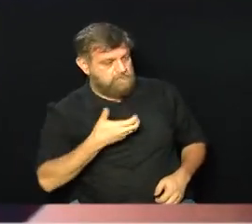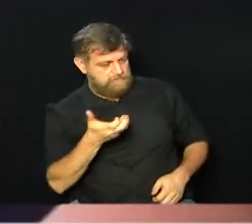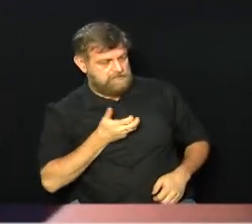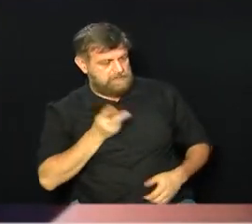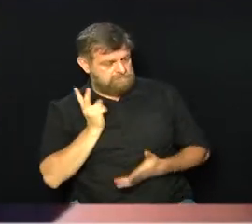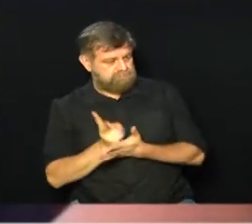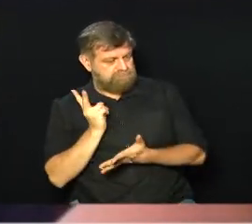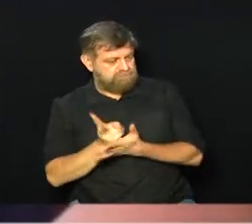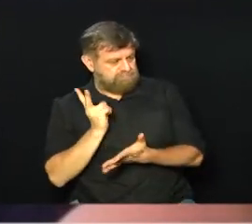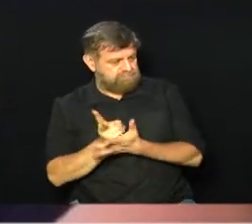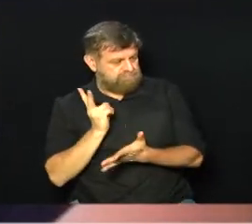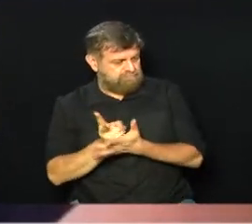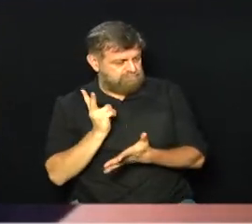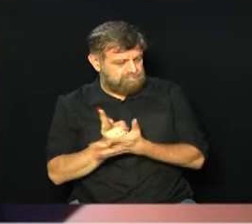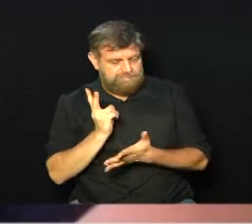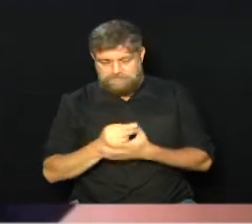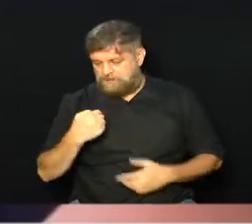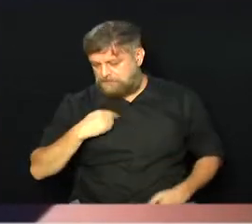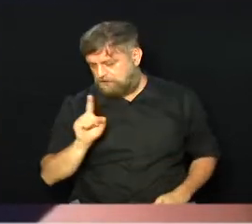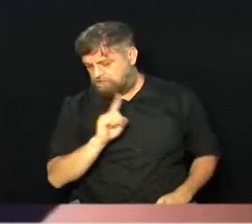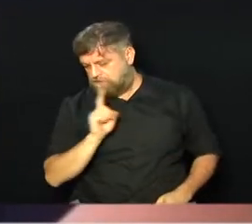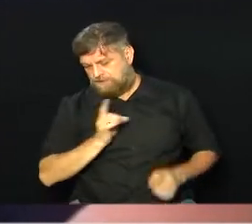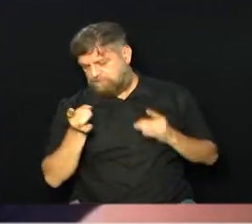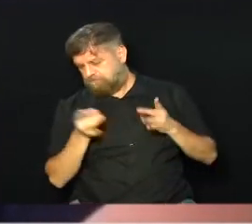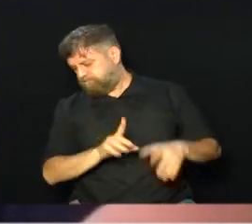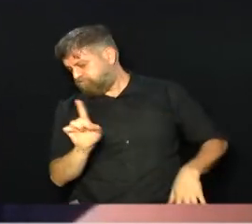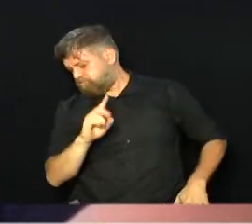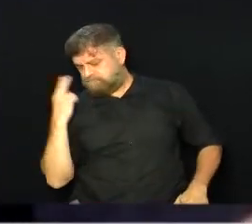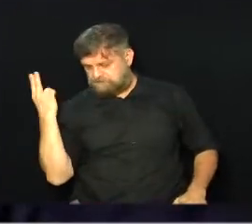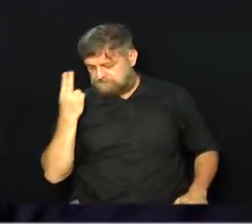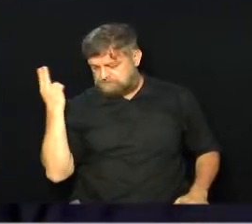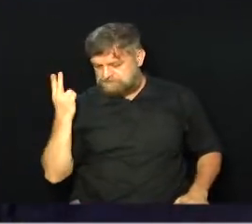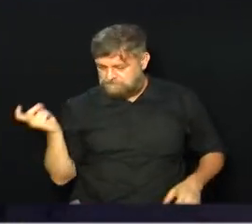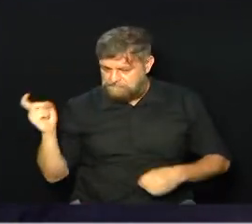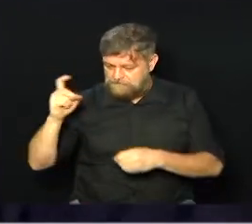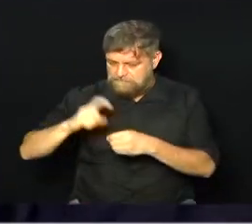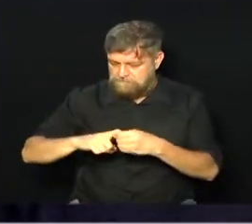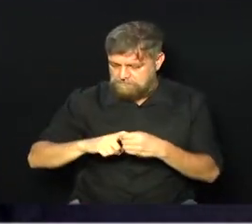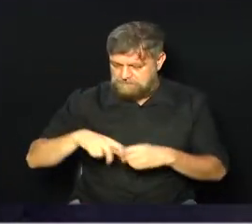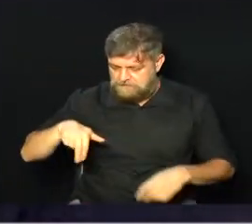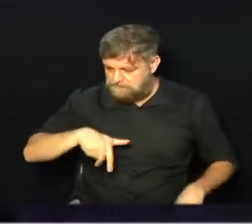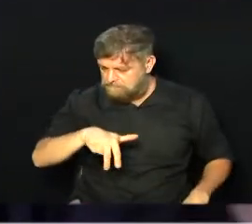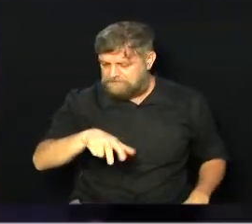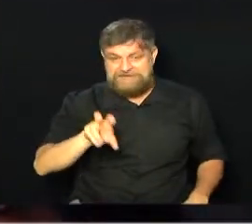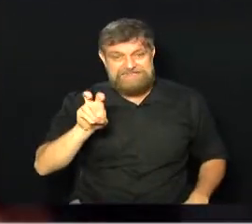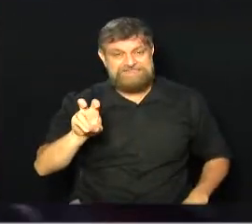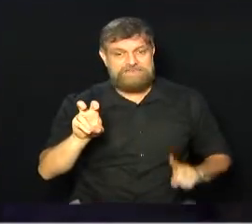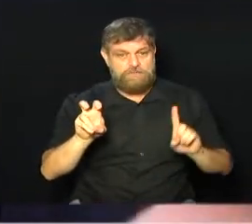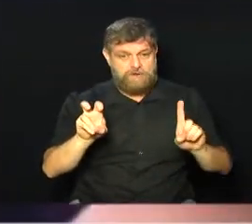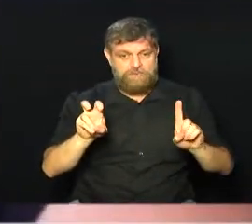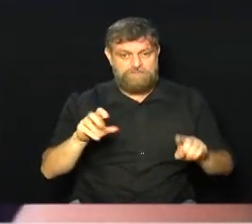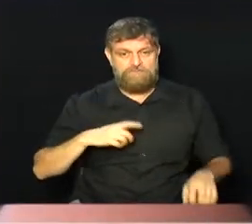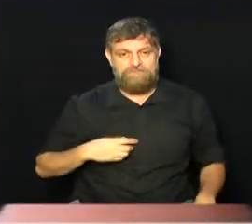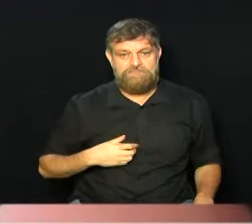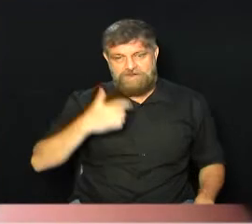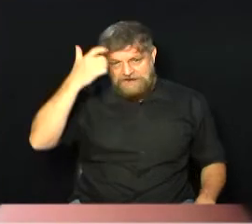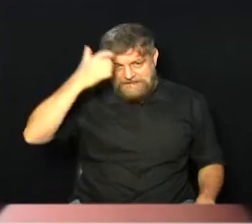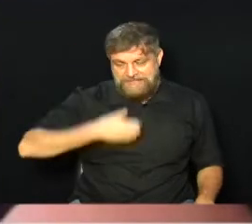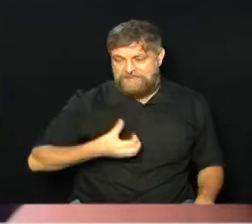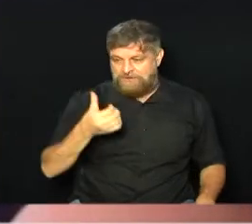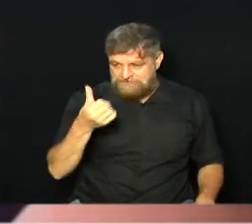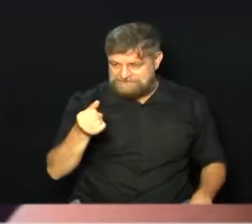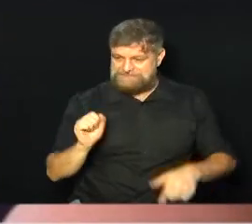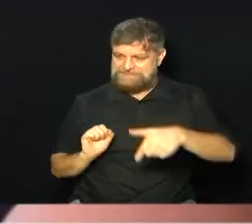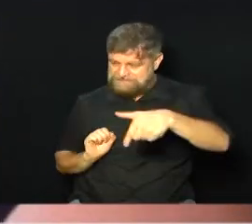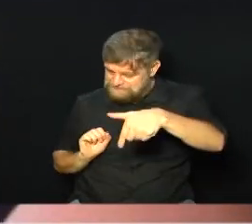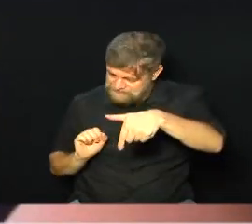quero jogar esse jogo, não vou sair de jeito nenhum. Voltei pro jogo, fizemos 5-1, depois eu fiz o 6º gol, aí tinha feito